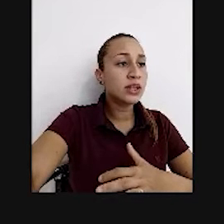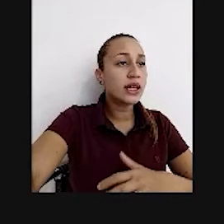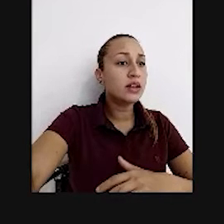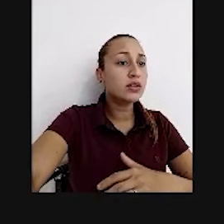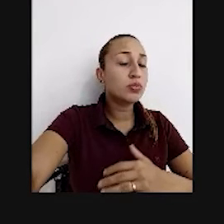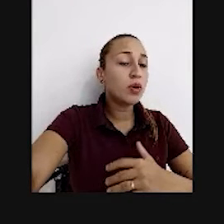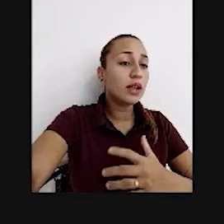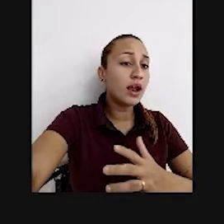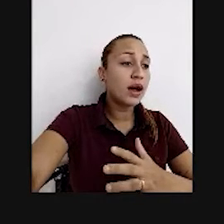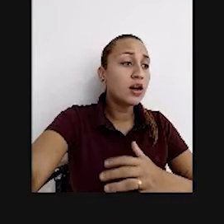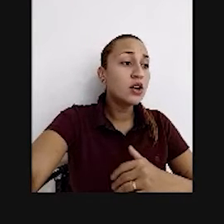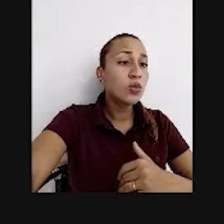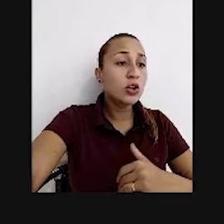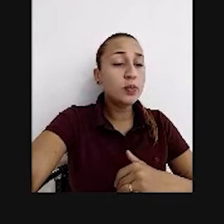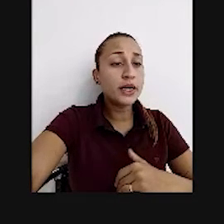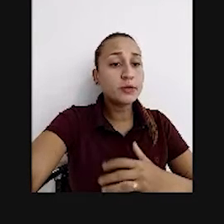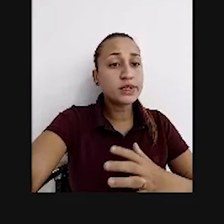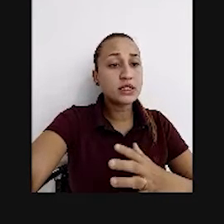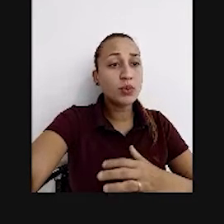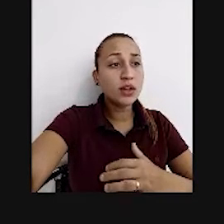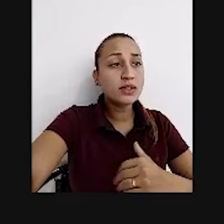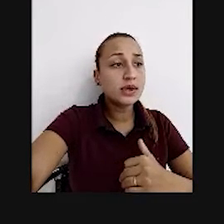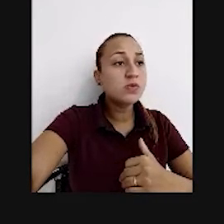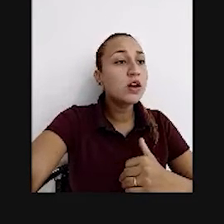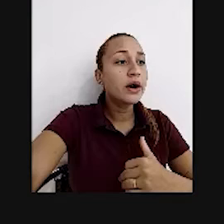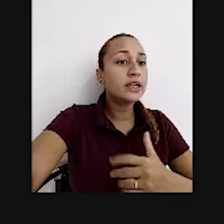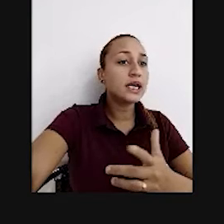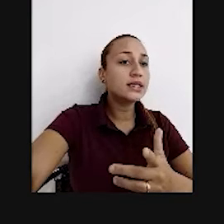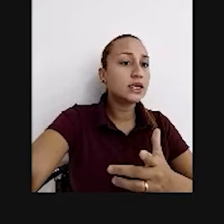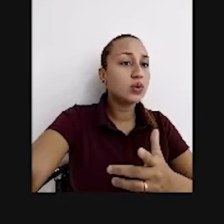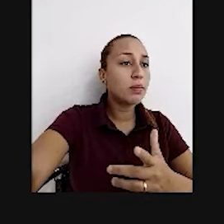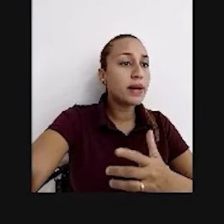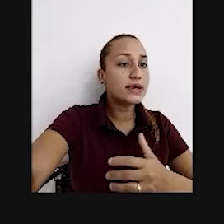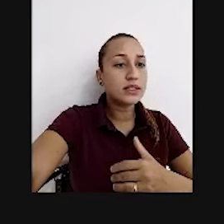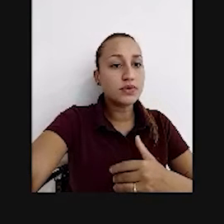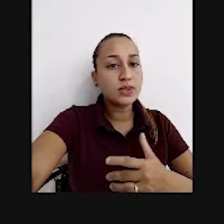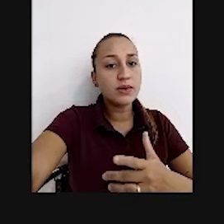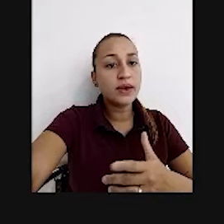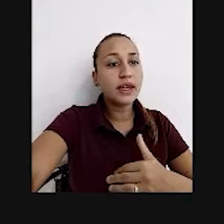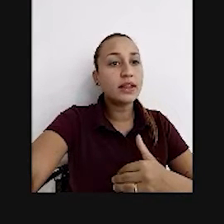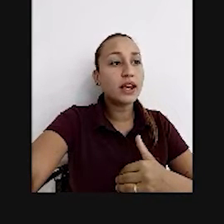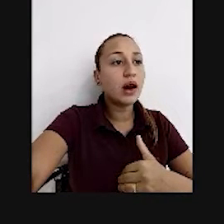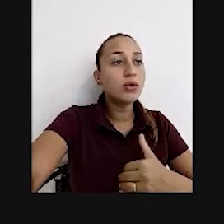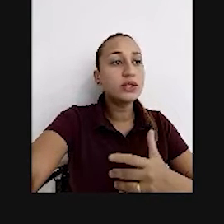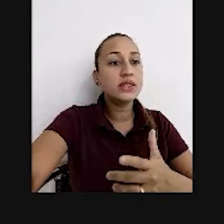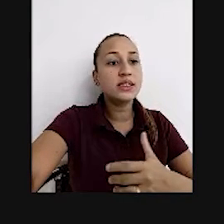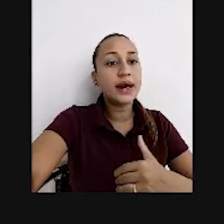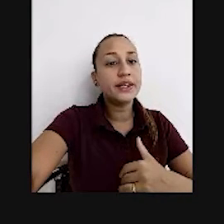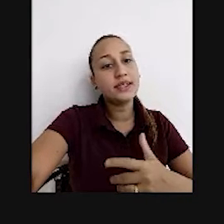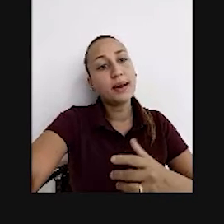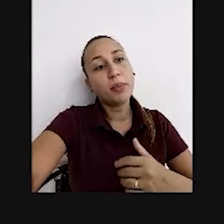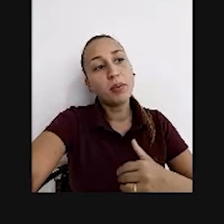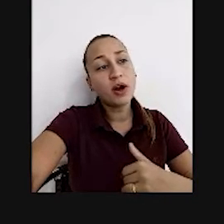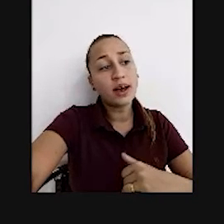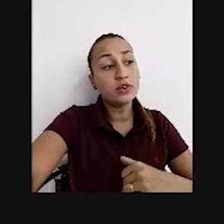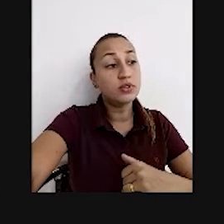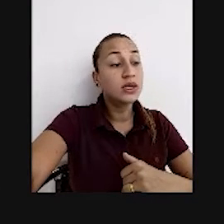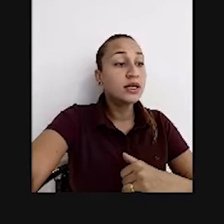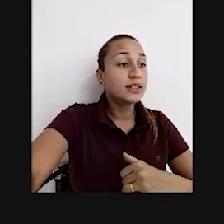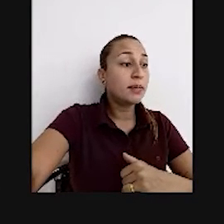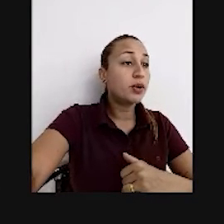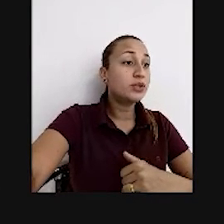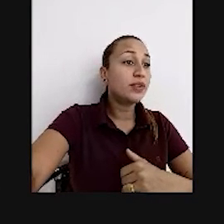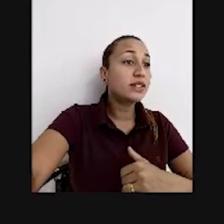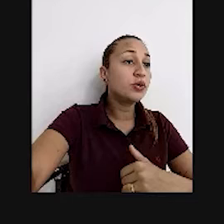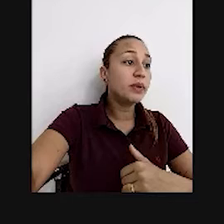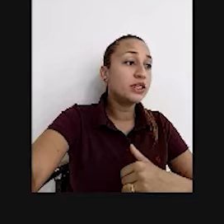já consegue tanto modelar quanto partir para a simulação, analisar a sua peça. Você vê que tem algo de design a ser aprimorado,